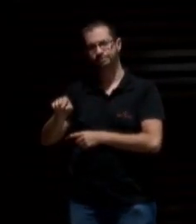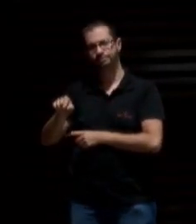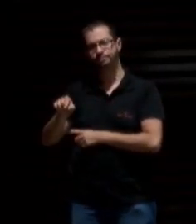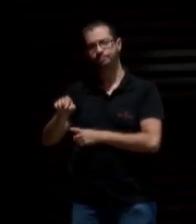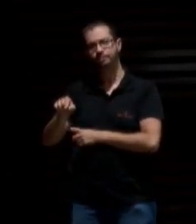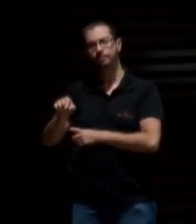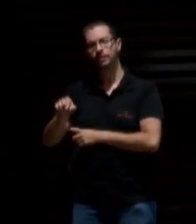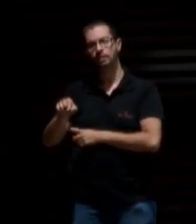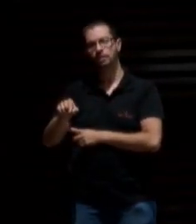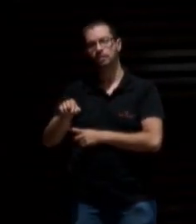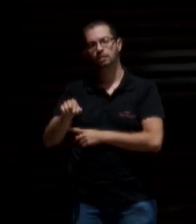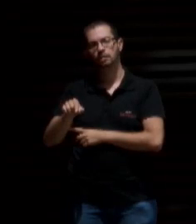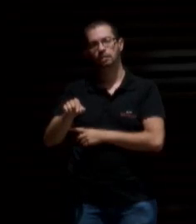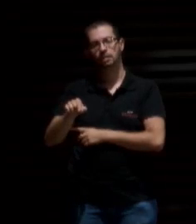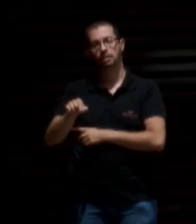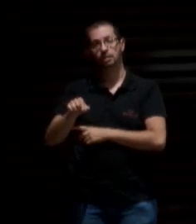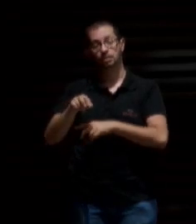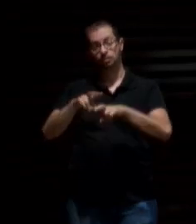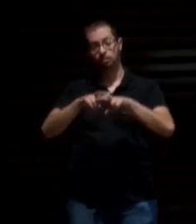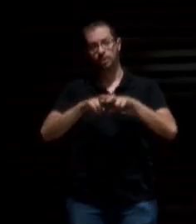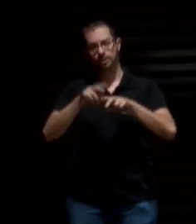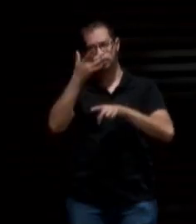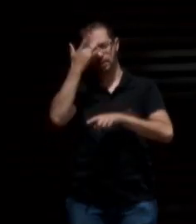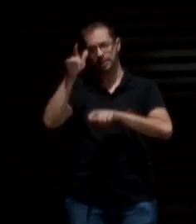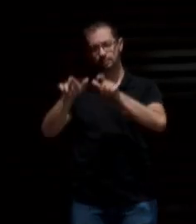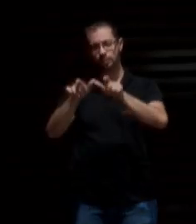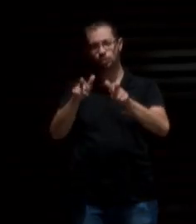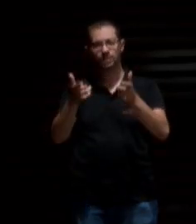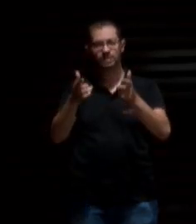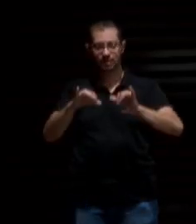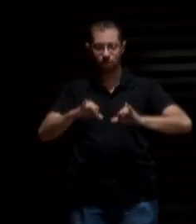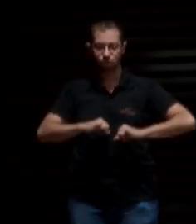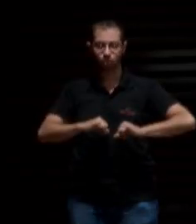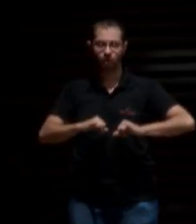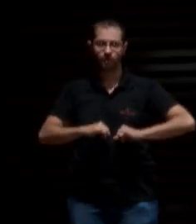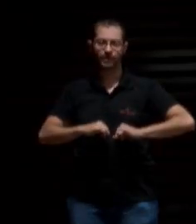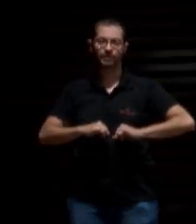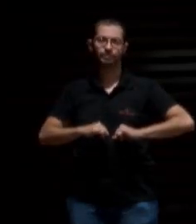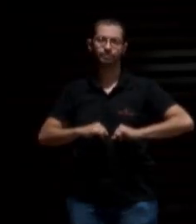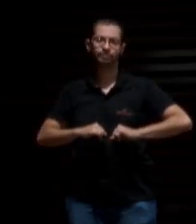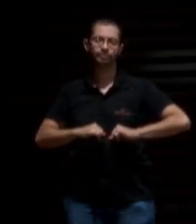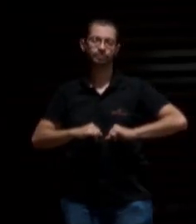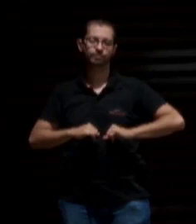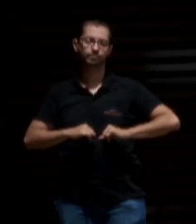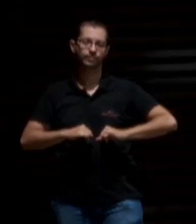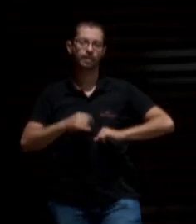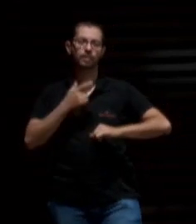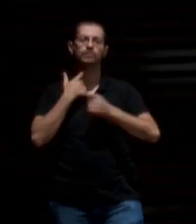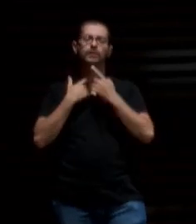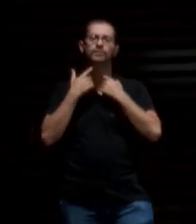Por isso, também os que sofrem segundo a vontade de Deus, encomendem a sua alma ao fiel Criador,